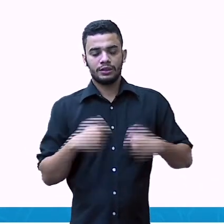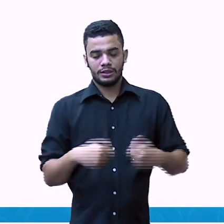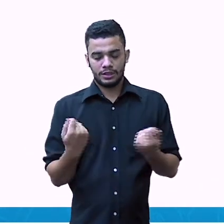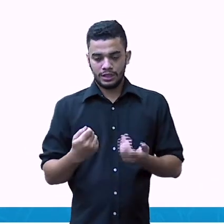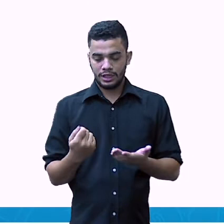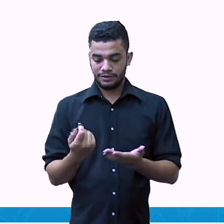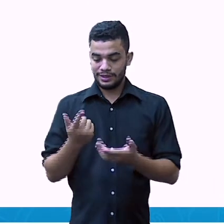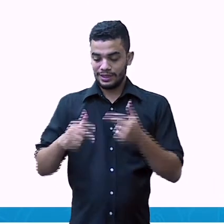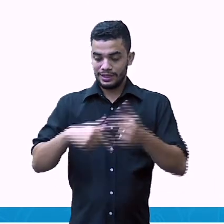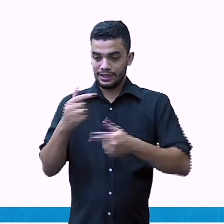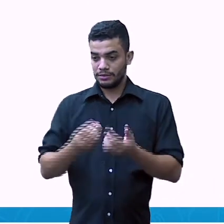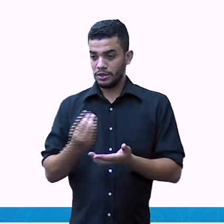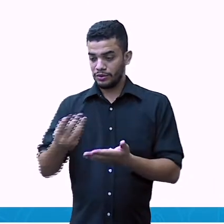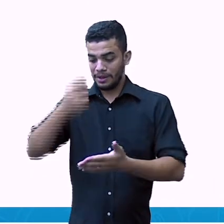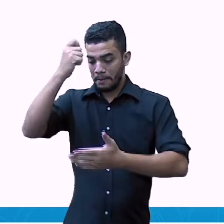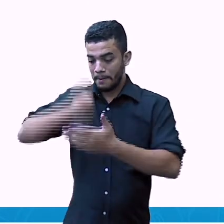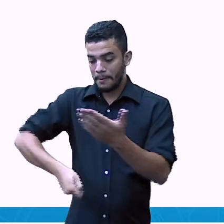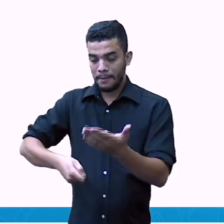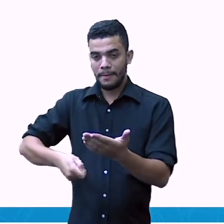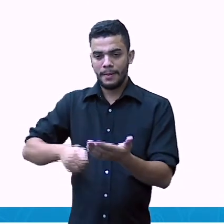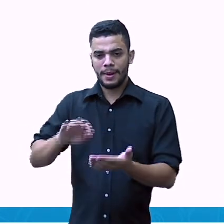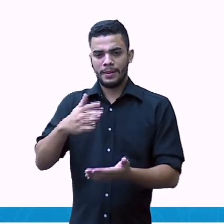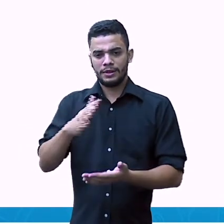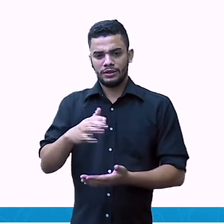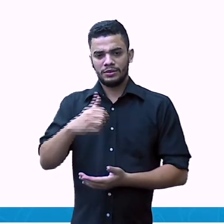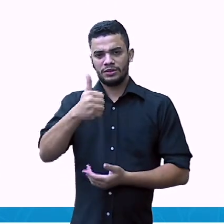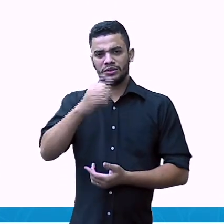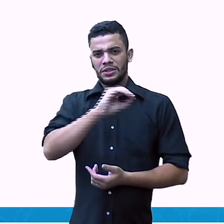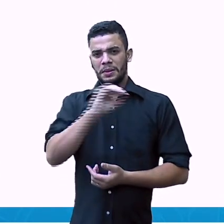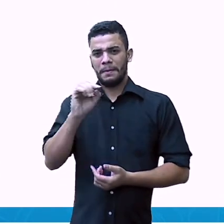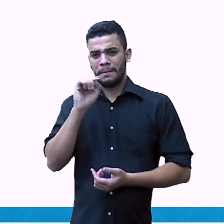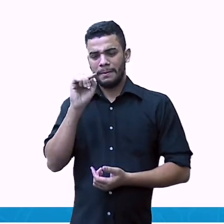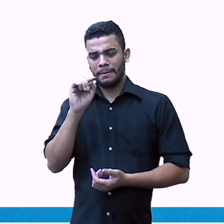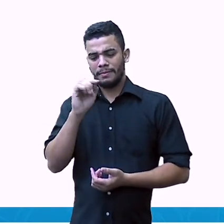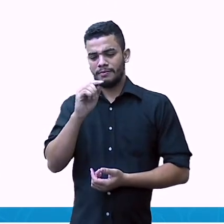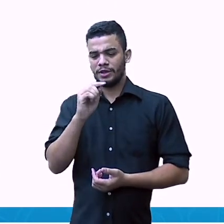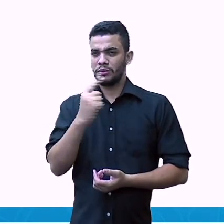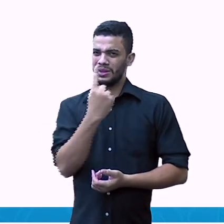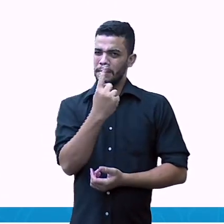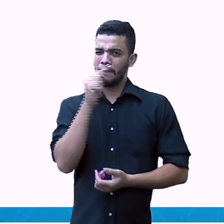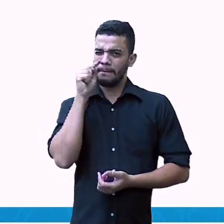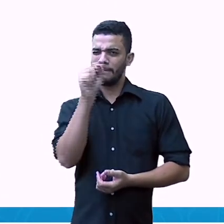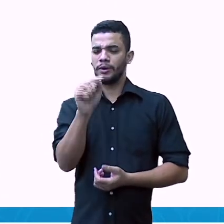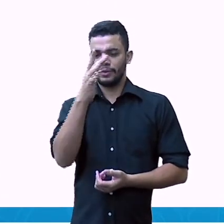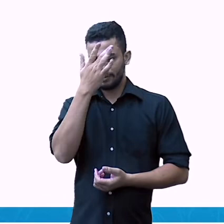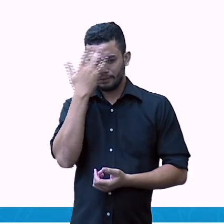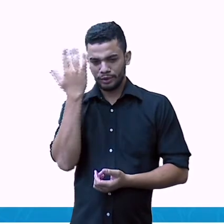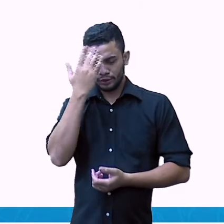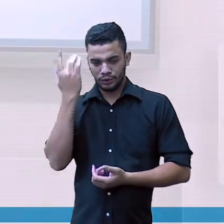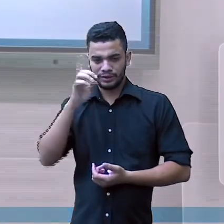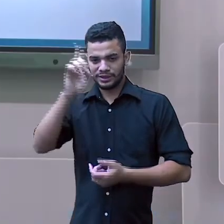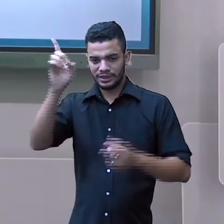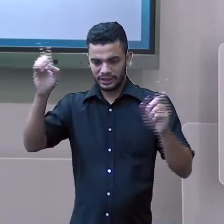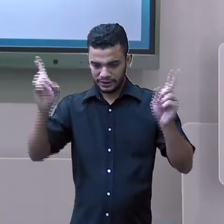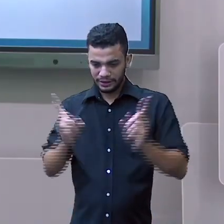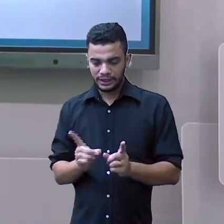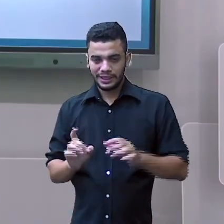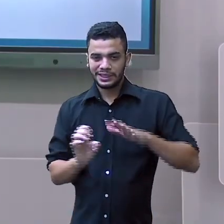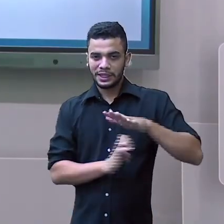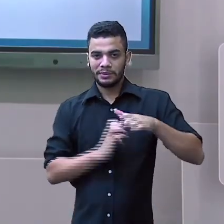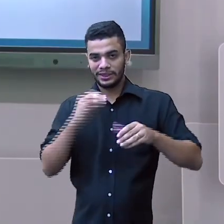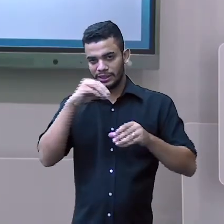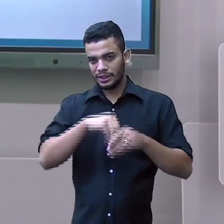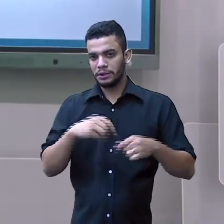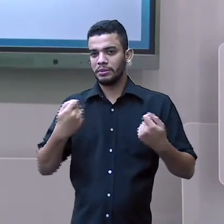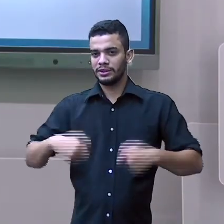assim, muitas pessoas trabalham informalmente, sem direitos trabalhistas. Então, a gente percebe que com o passar do